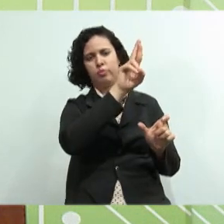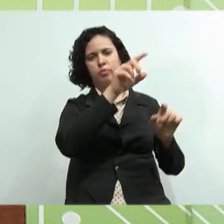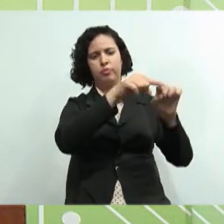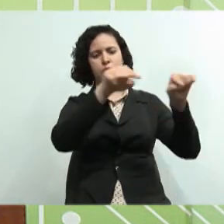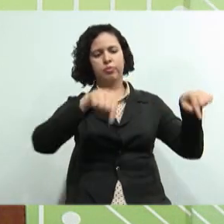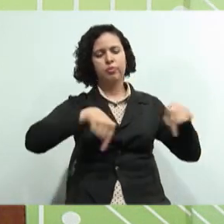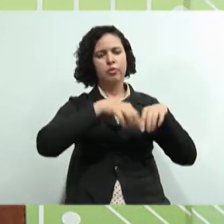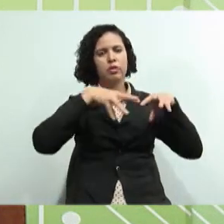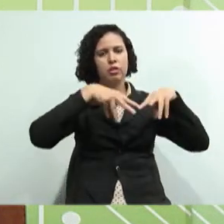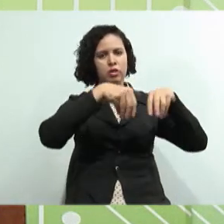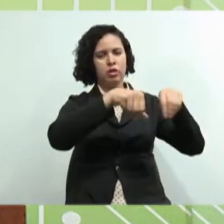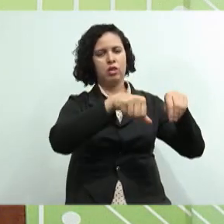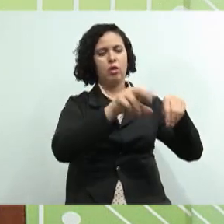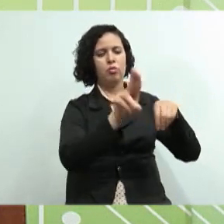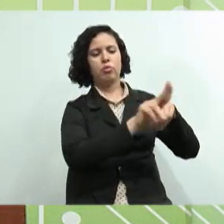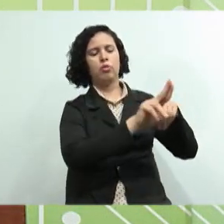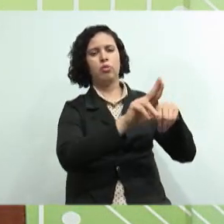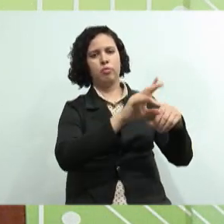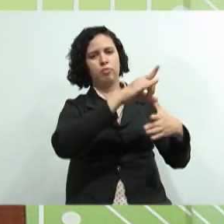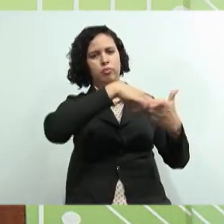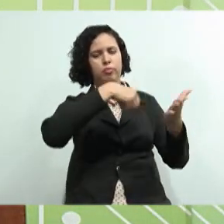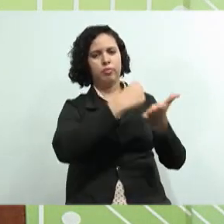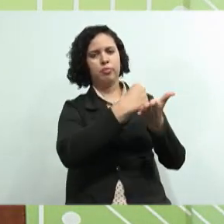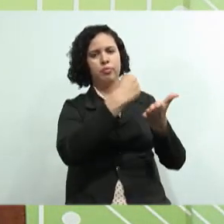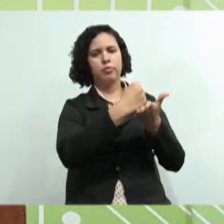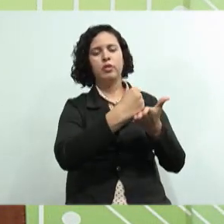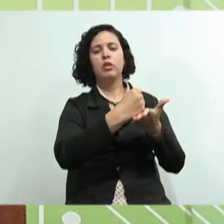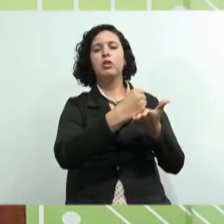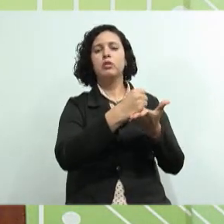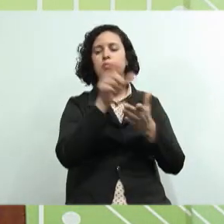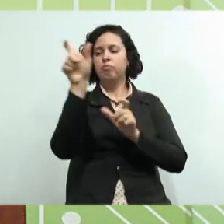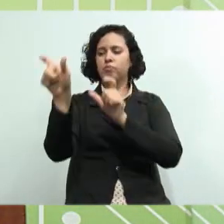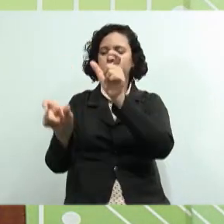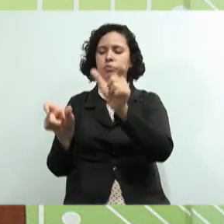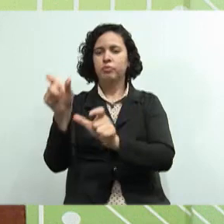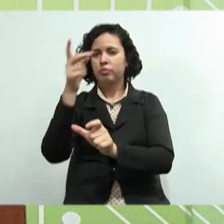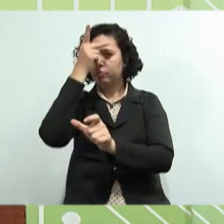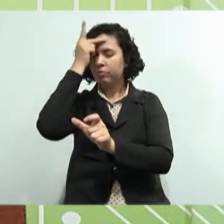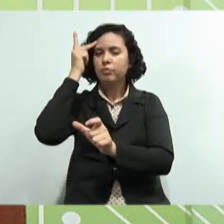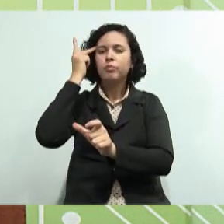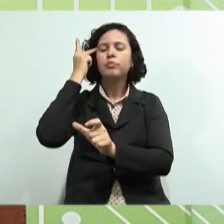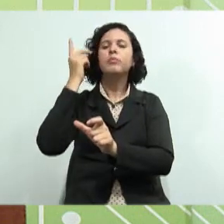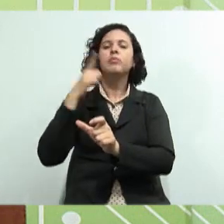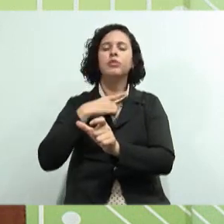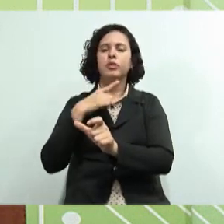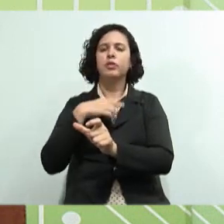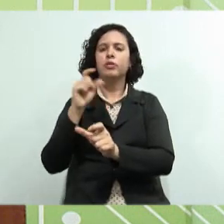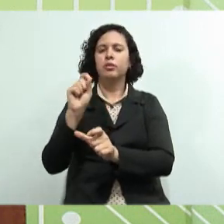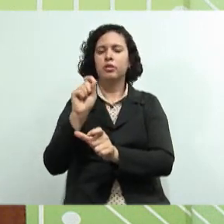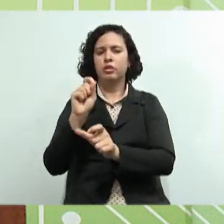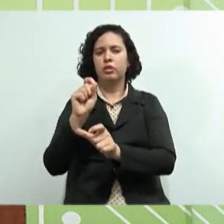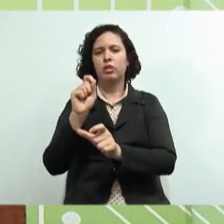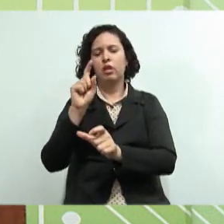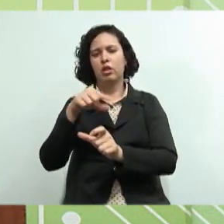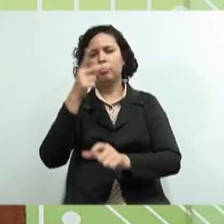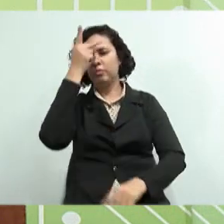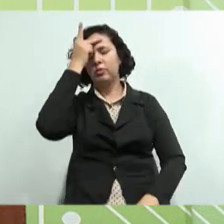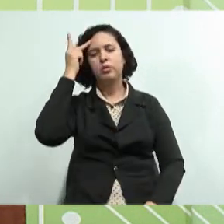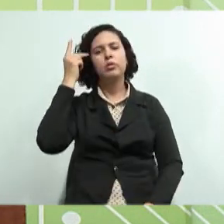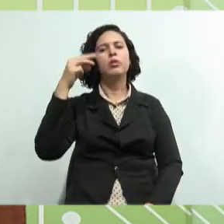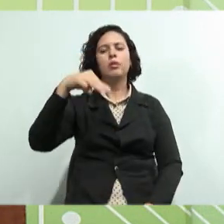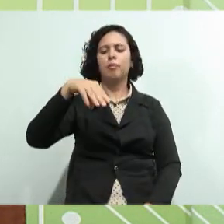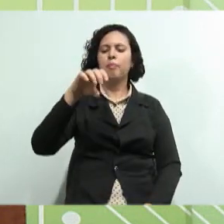em seu nome, mas também pessoas que vão ter outras figuras dentro da agricultura familiar, por exemplo, os meieiros, aquelas pessoas